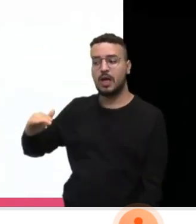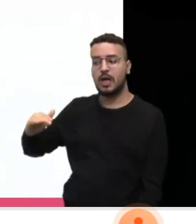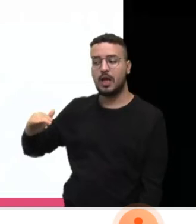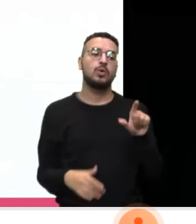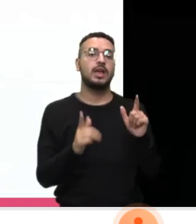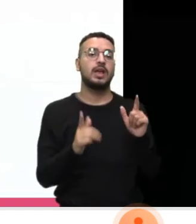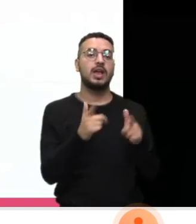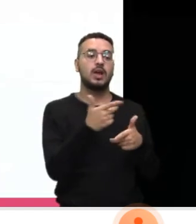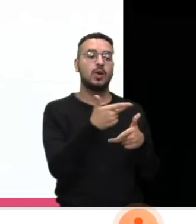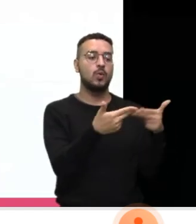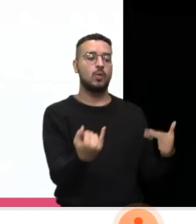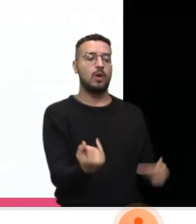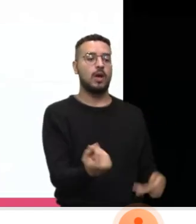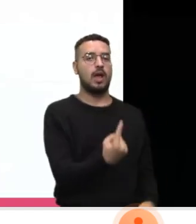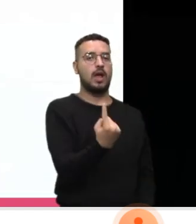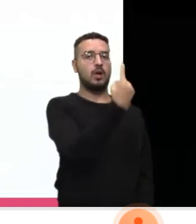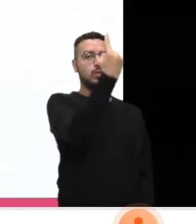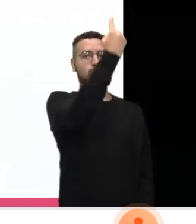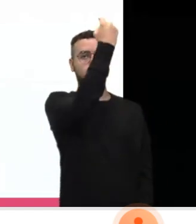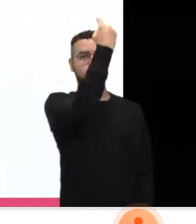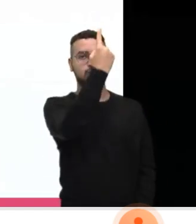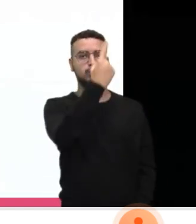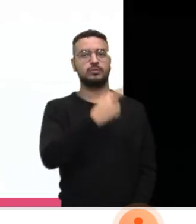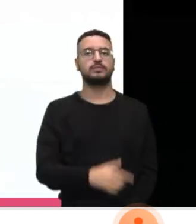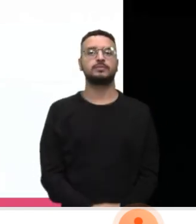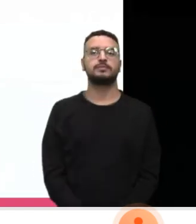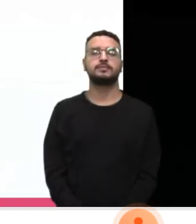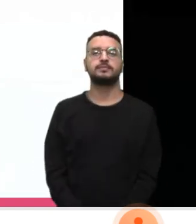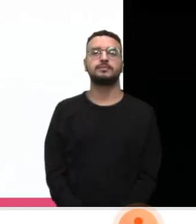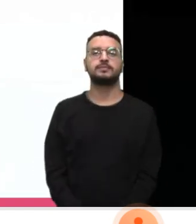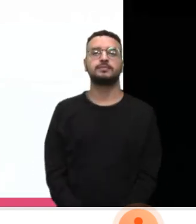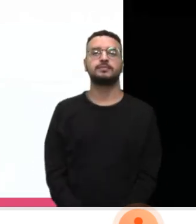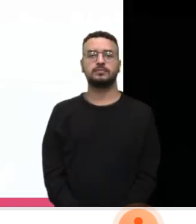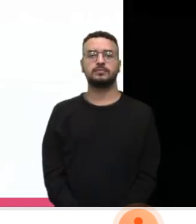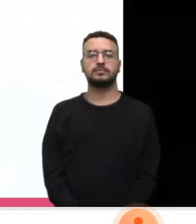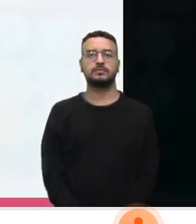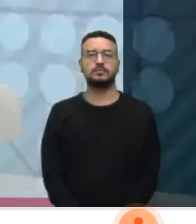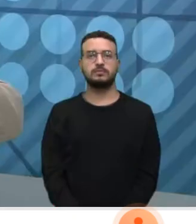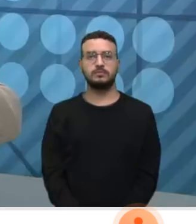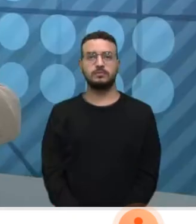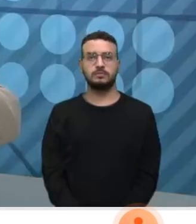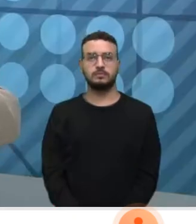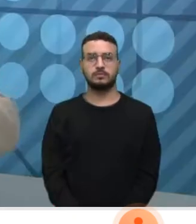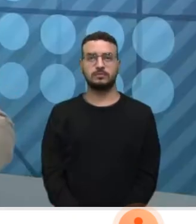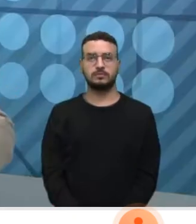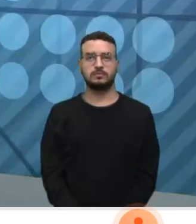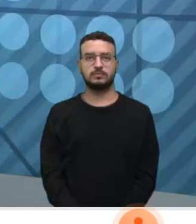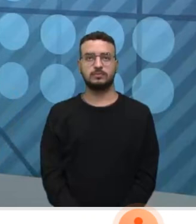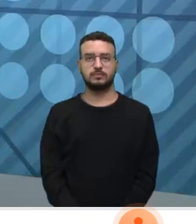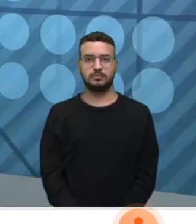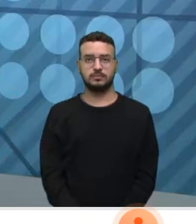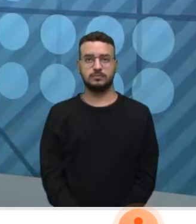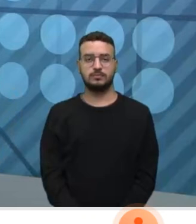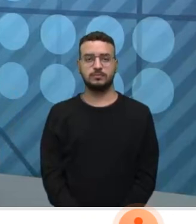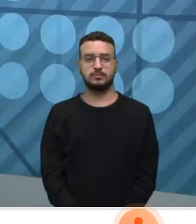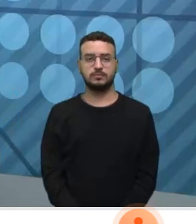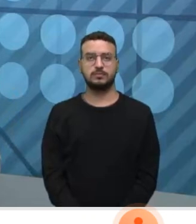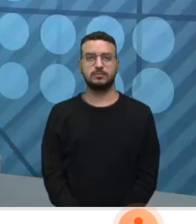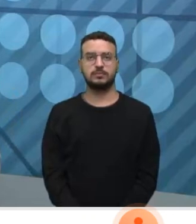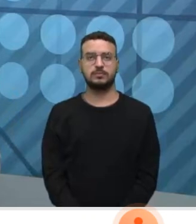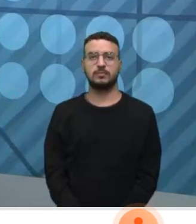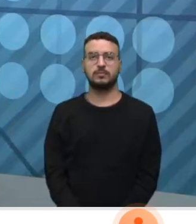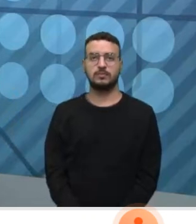Novo para coisas, né? Casa nova. casa, nova.